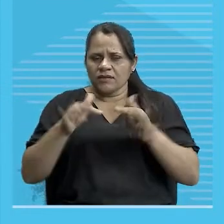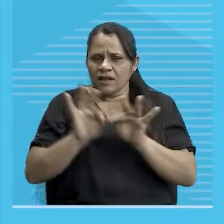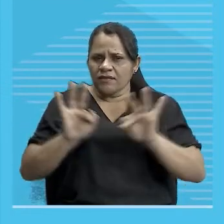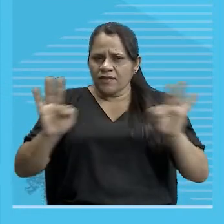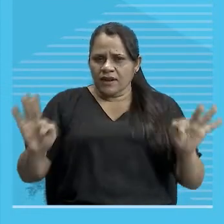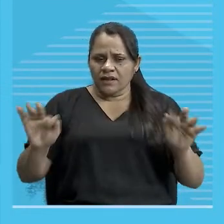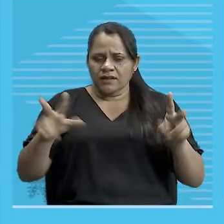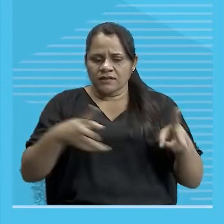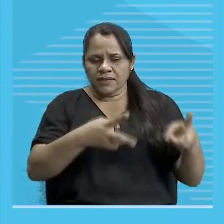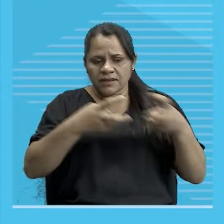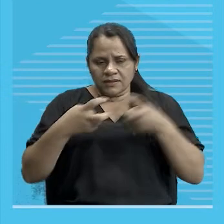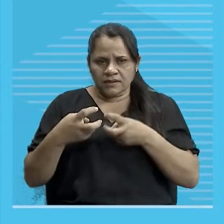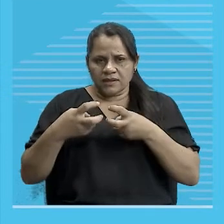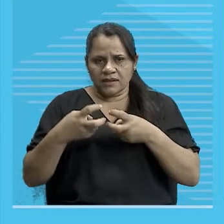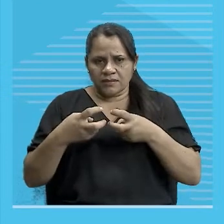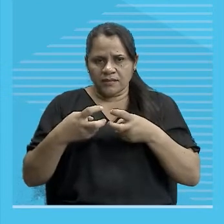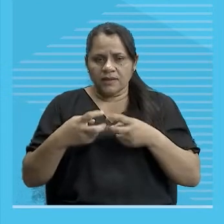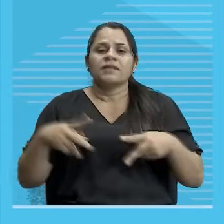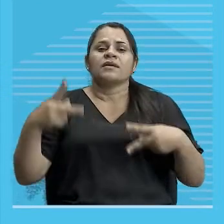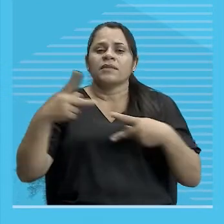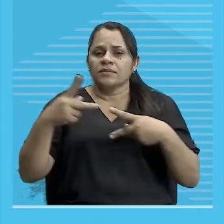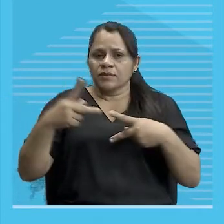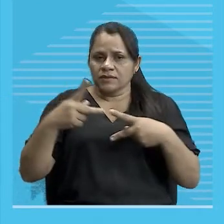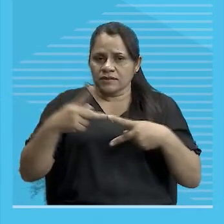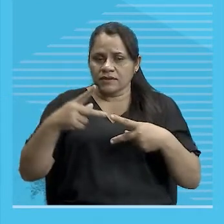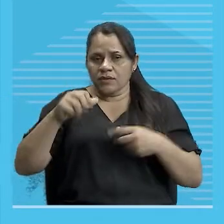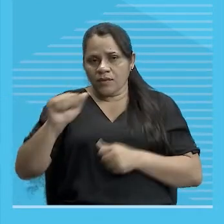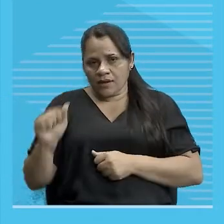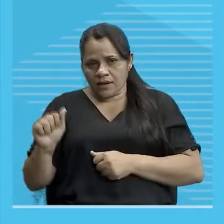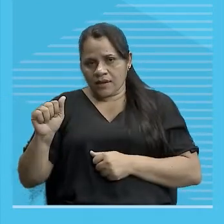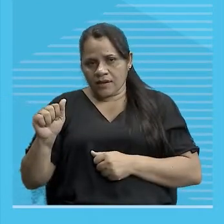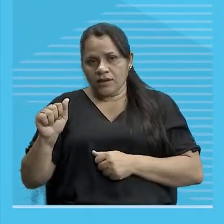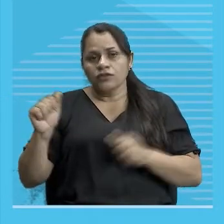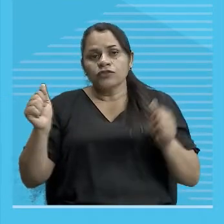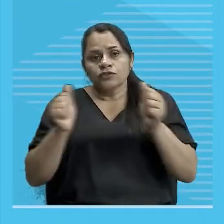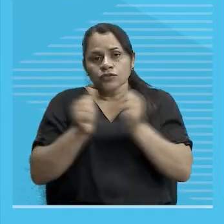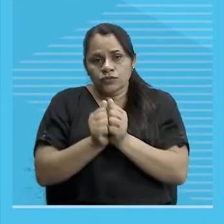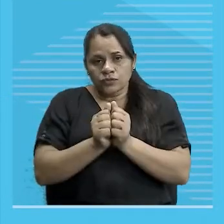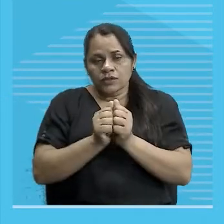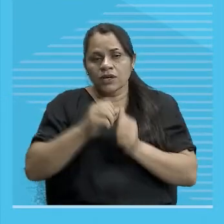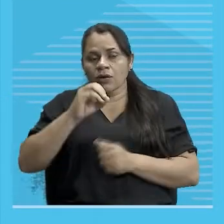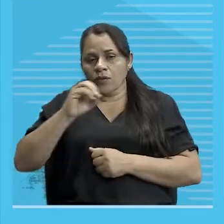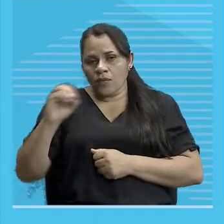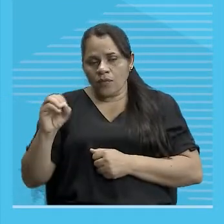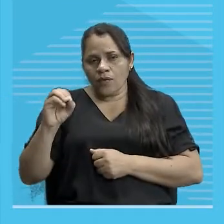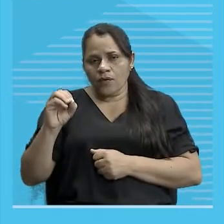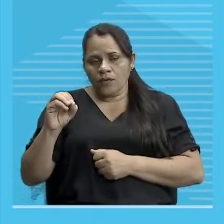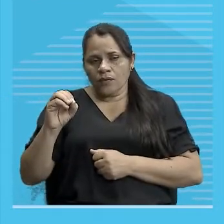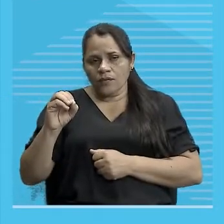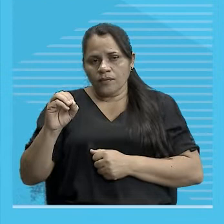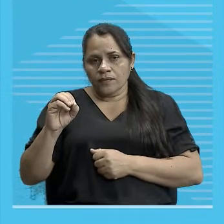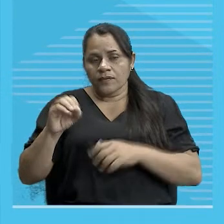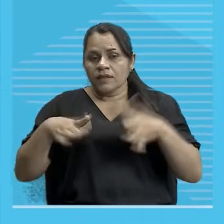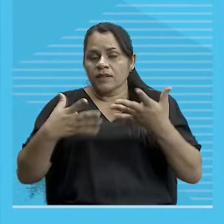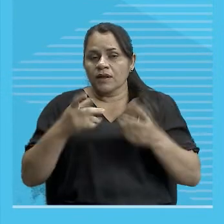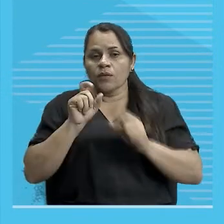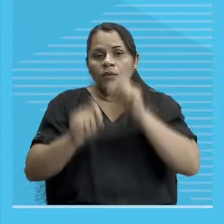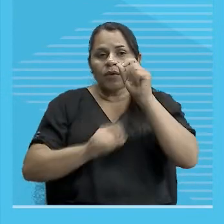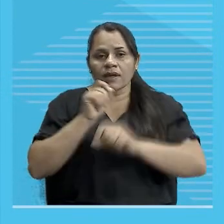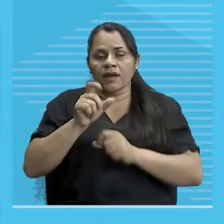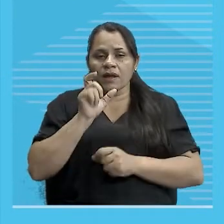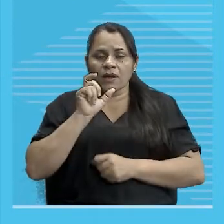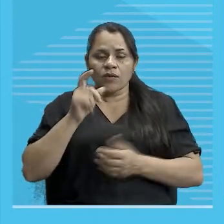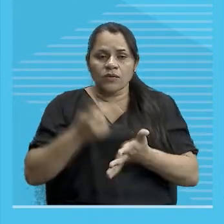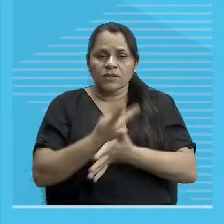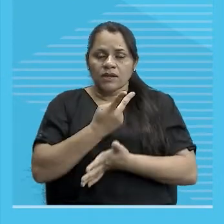se combinar ao artigo o que que vai acontecer, obviamente, diante da feminina especificada? A